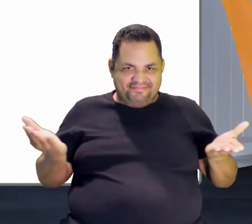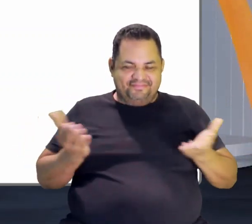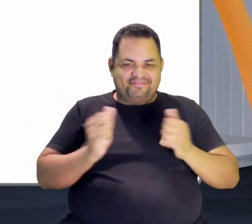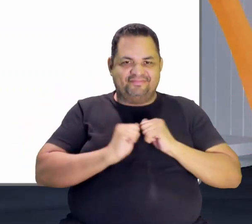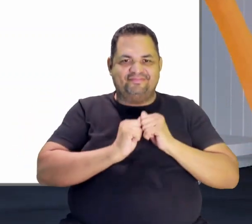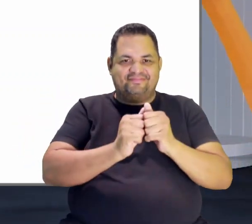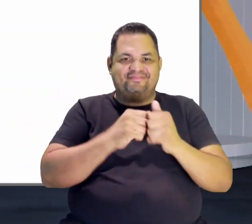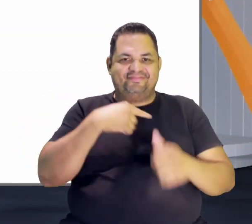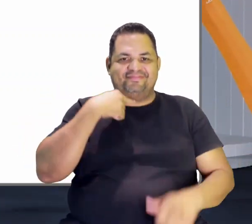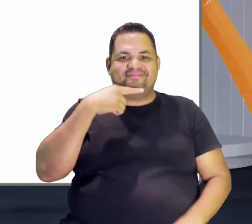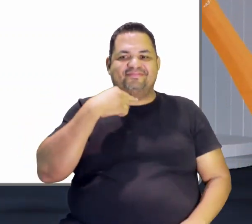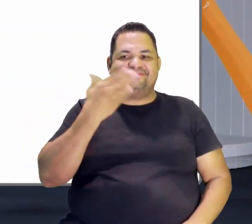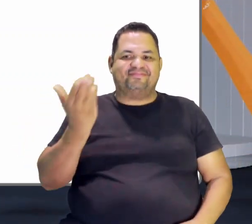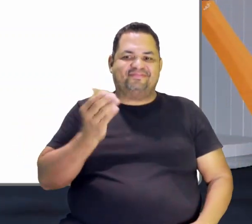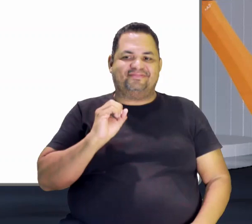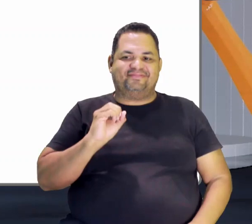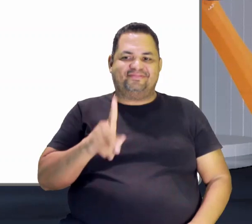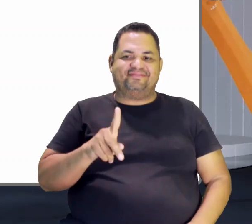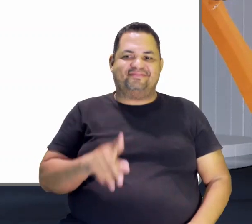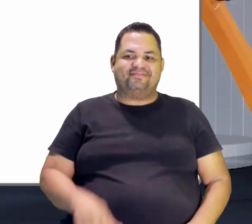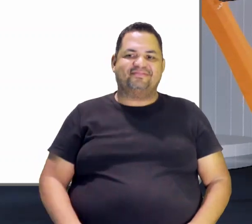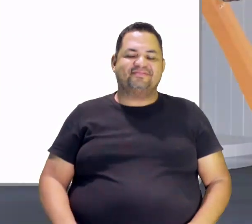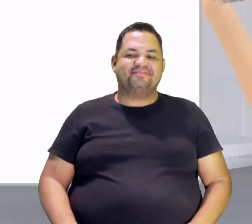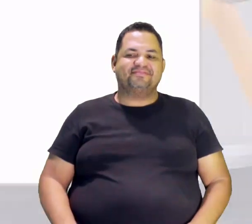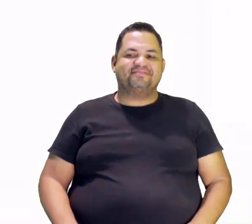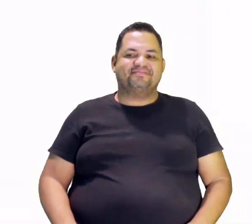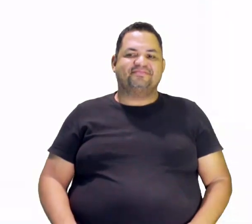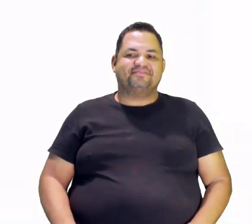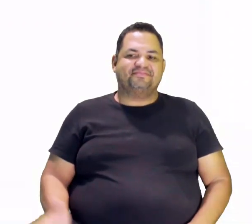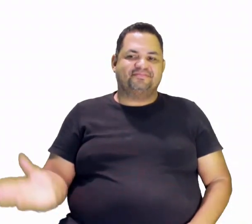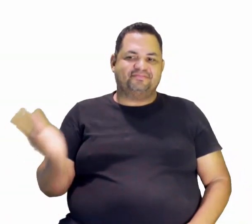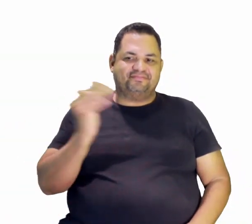juntos para tirar as dúvidas de vocês, ok? Vamos lá então?